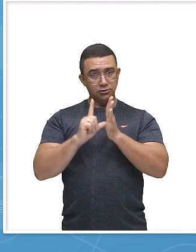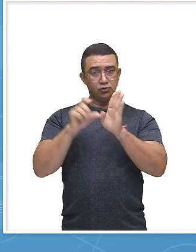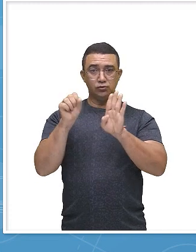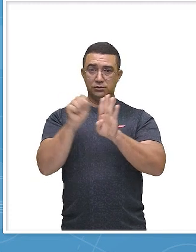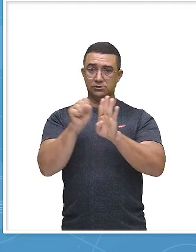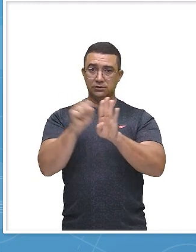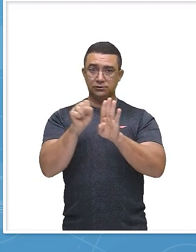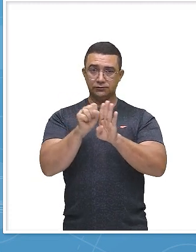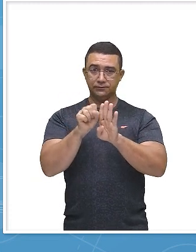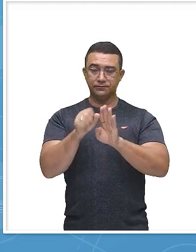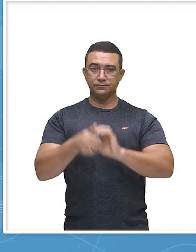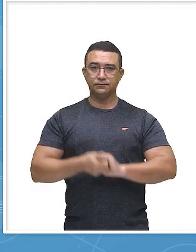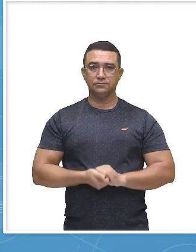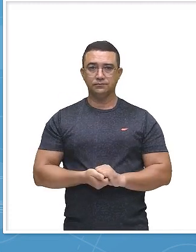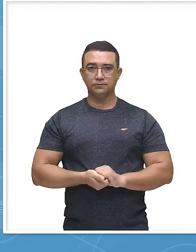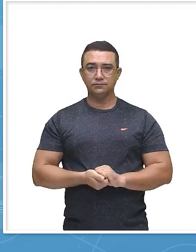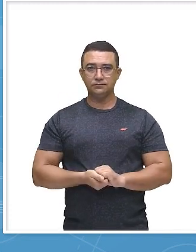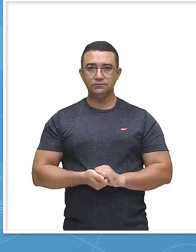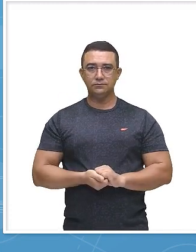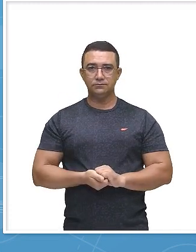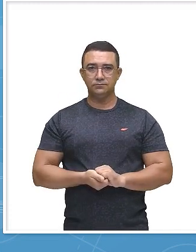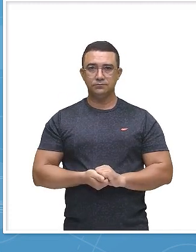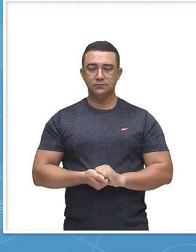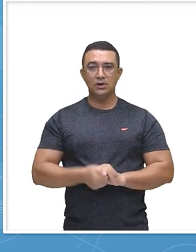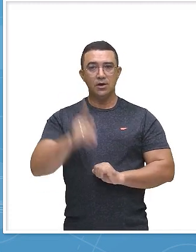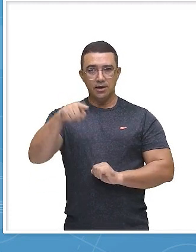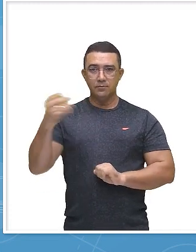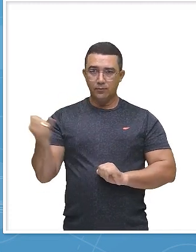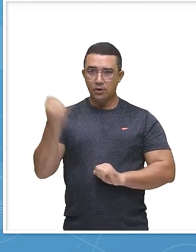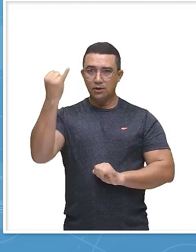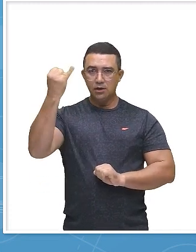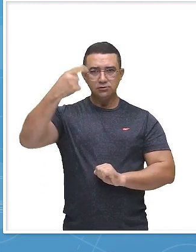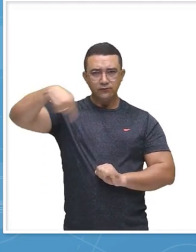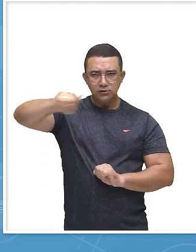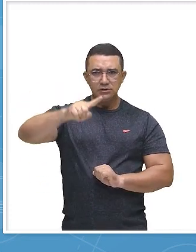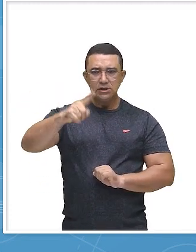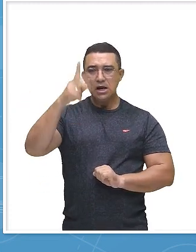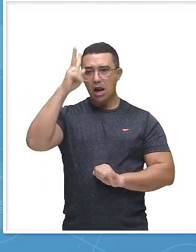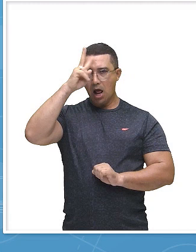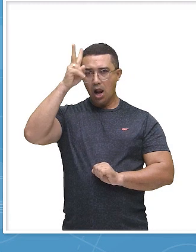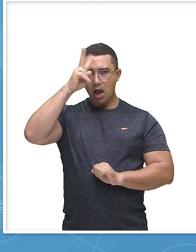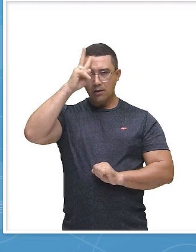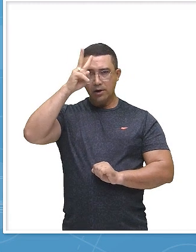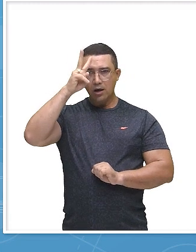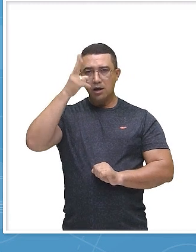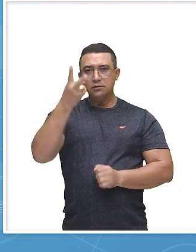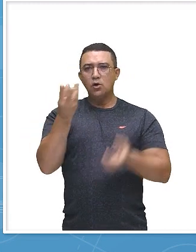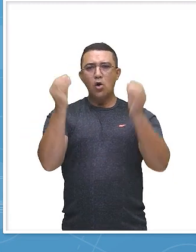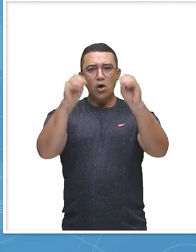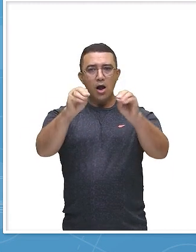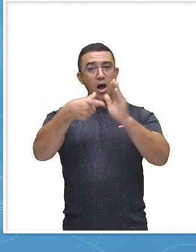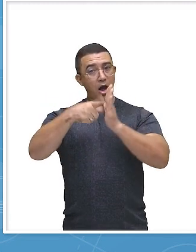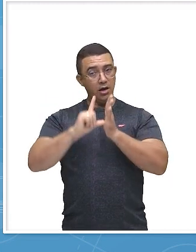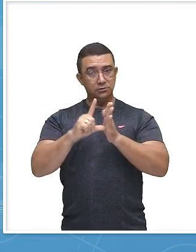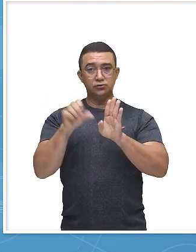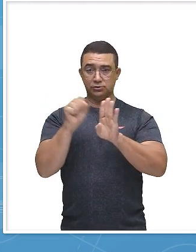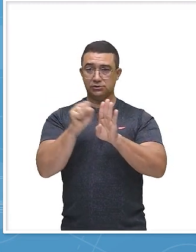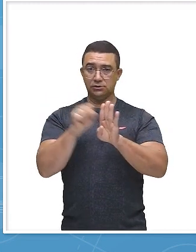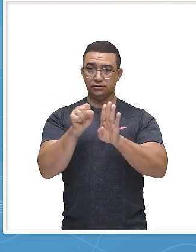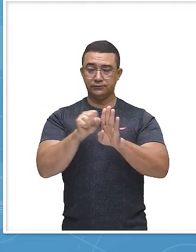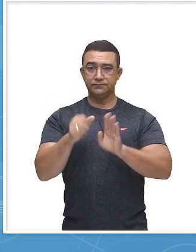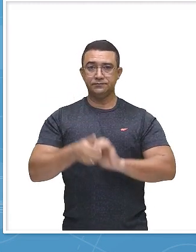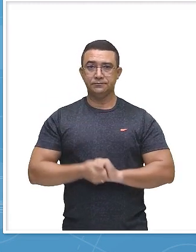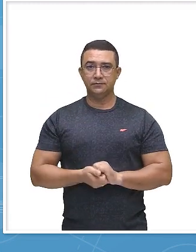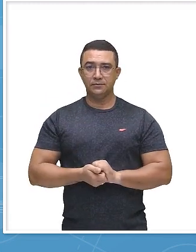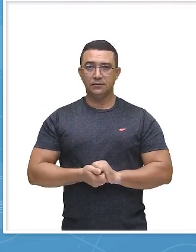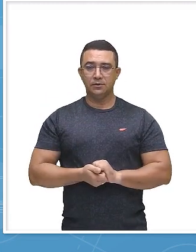Olha, veja, isso aqui é importante você lembrar. Ele antecede, ele vem antes do substantivo. E o